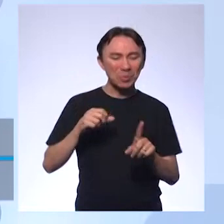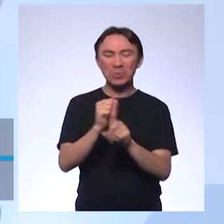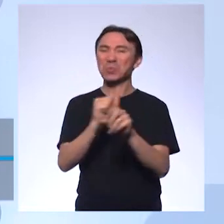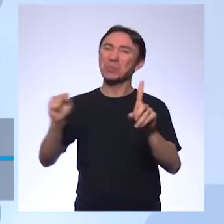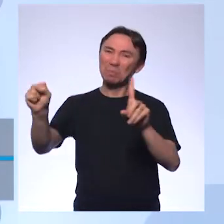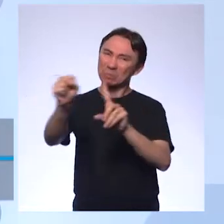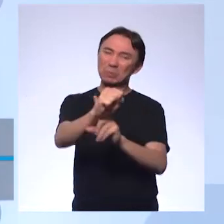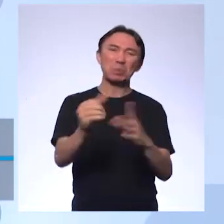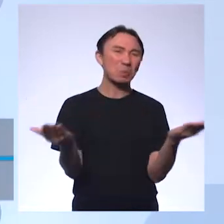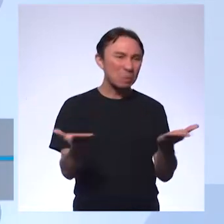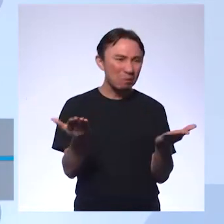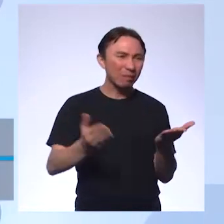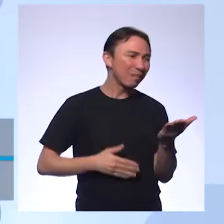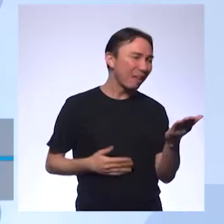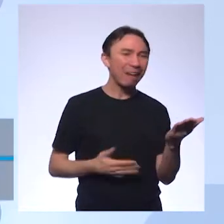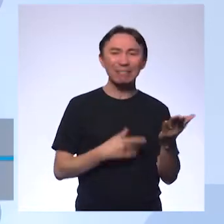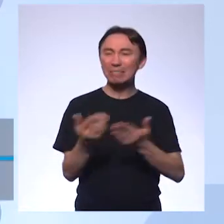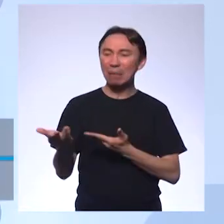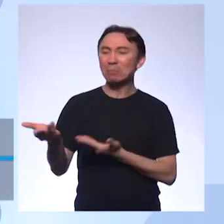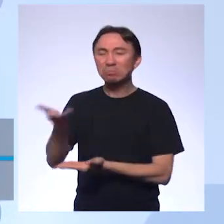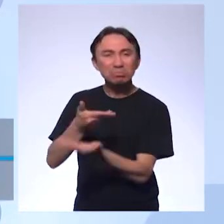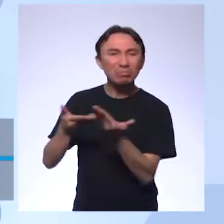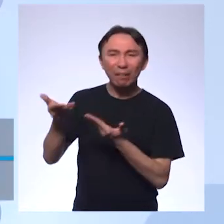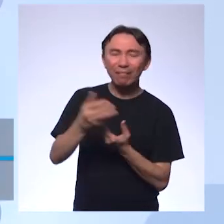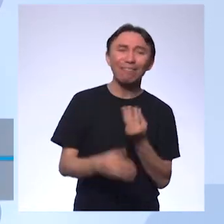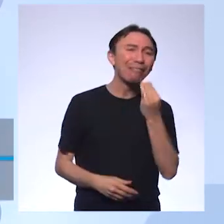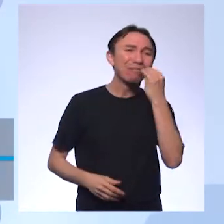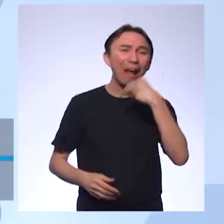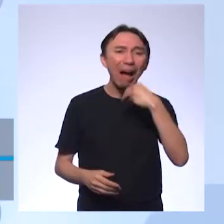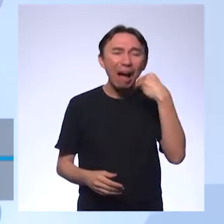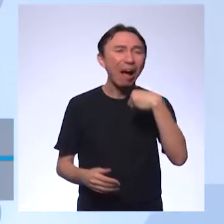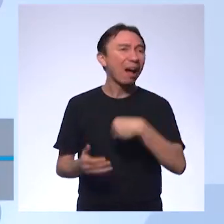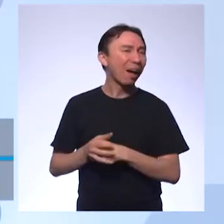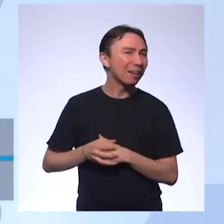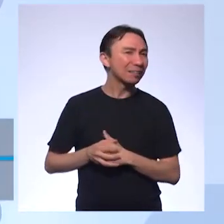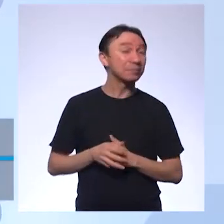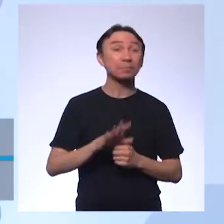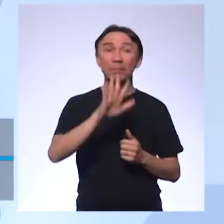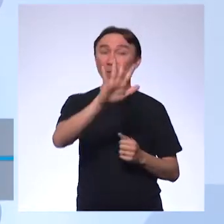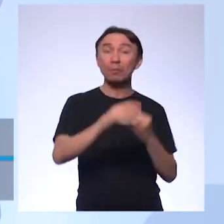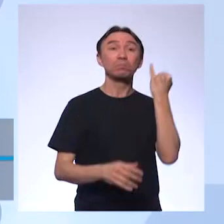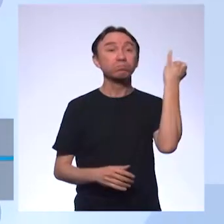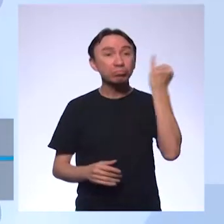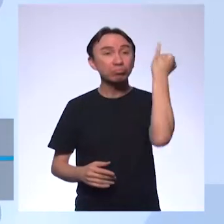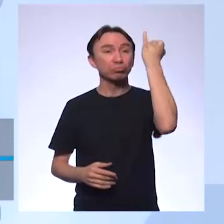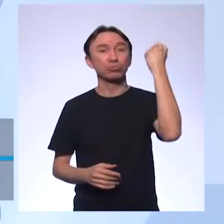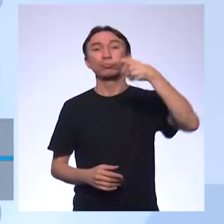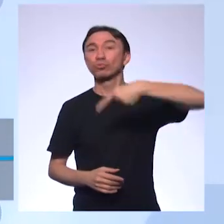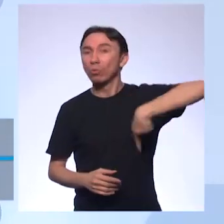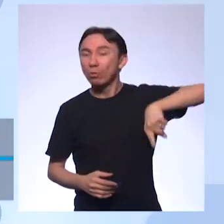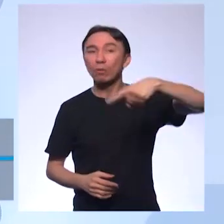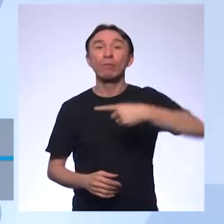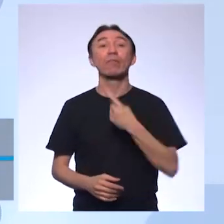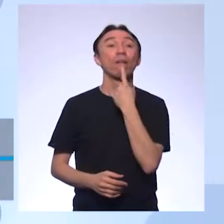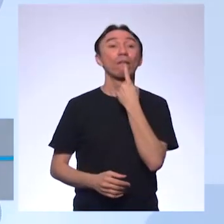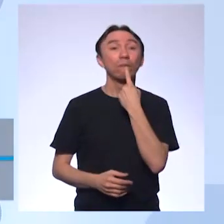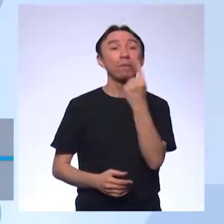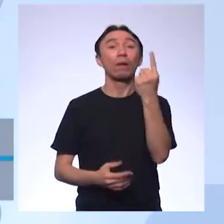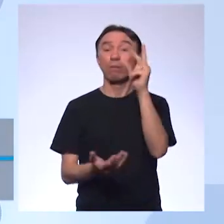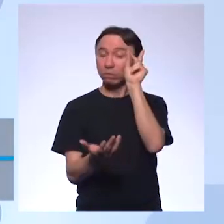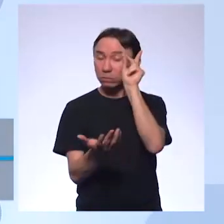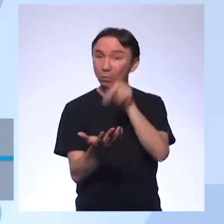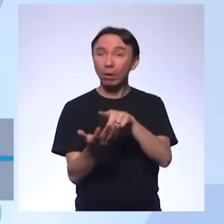frágeis, efêmeras, passageiras, né? Mas é muito importante a gente deixar muito claro com aquele com quem a gente